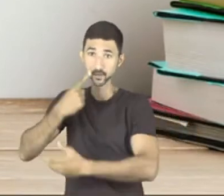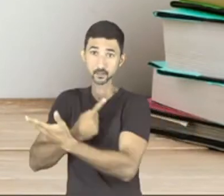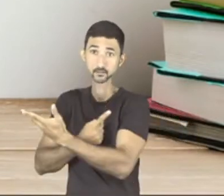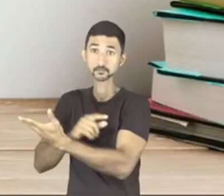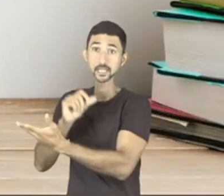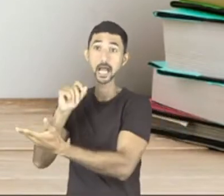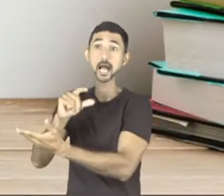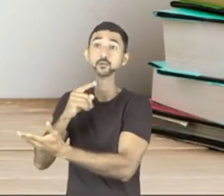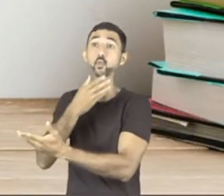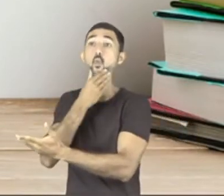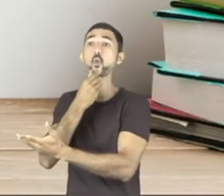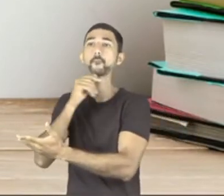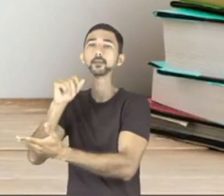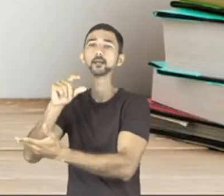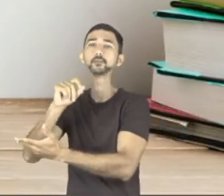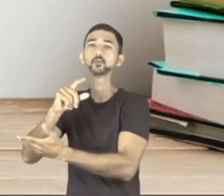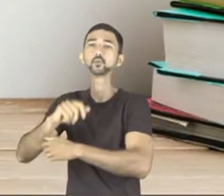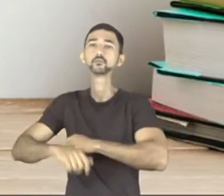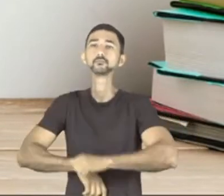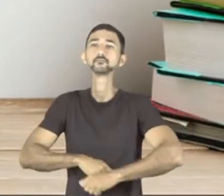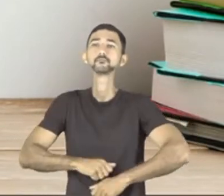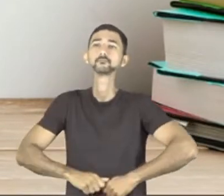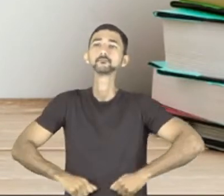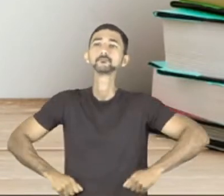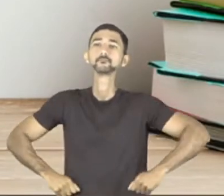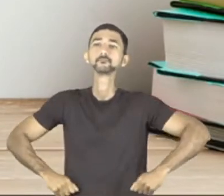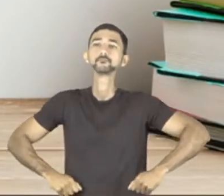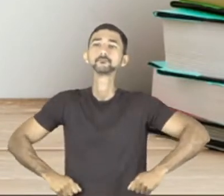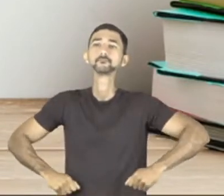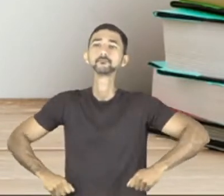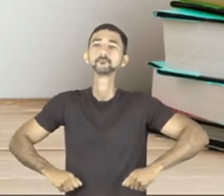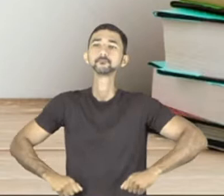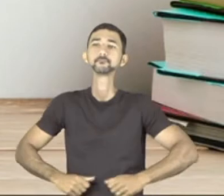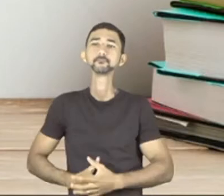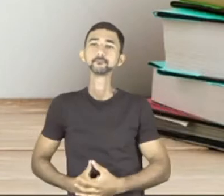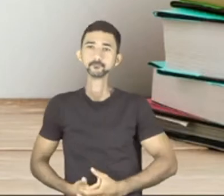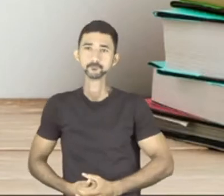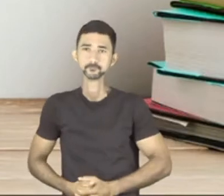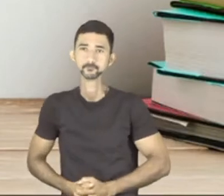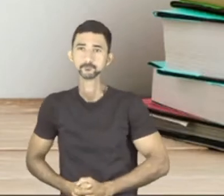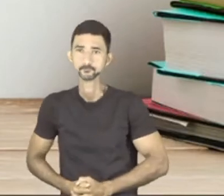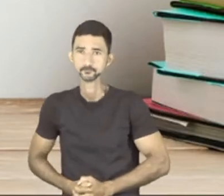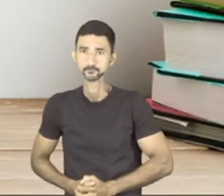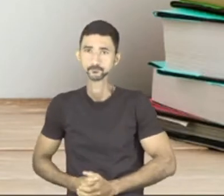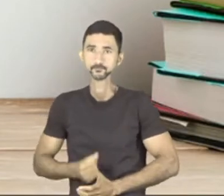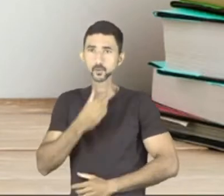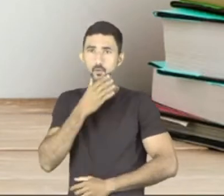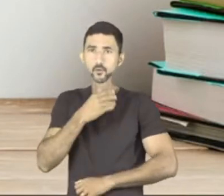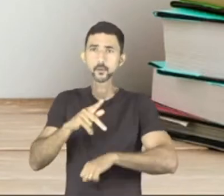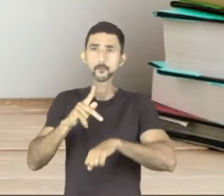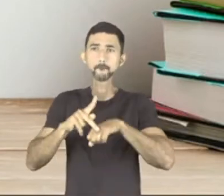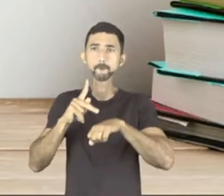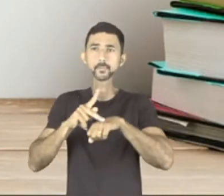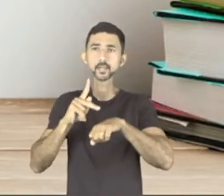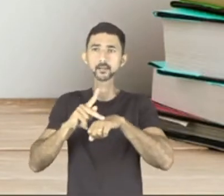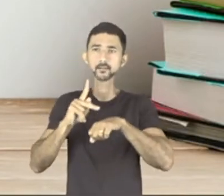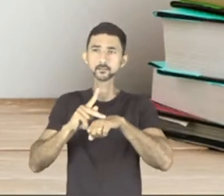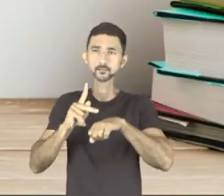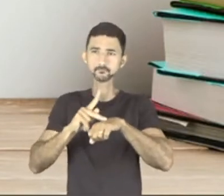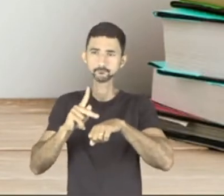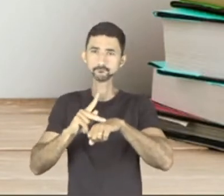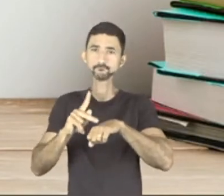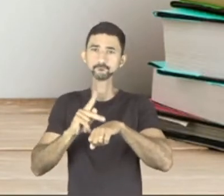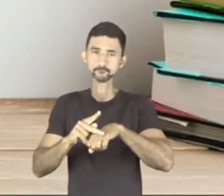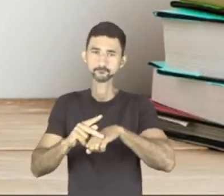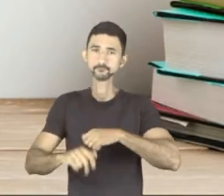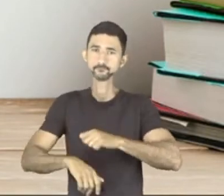ó. Aí na cintura, amarrada na cintura. Ele é um faixa preta, são 2 lutadores faixas